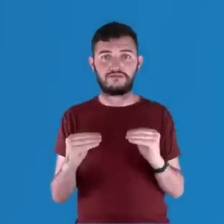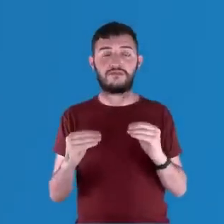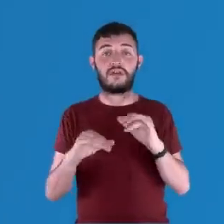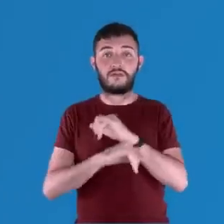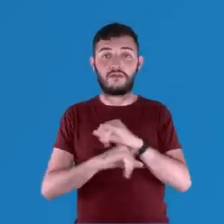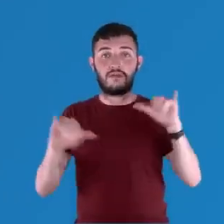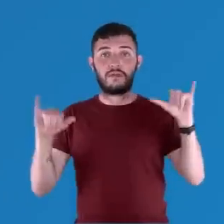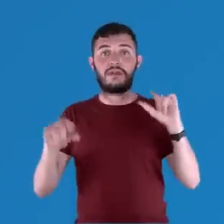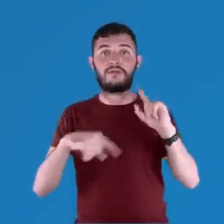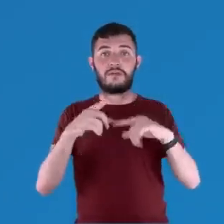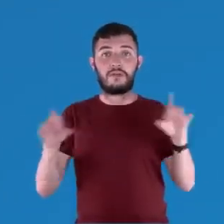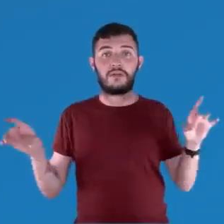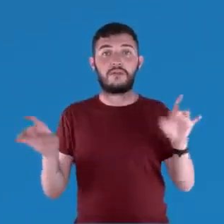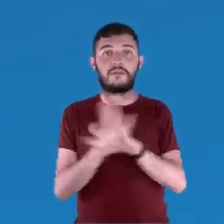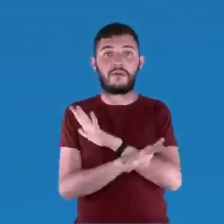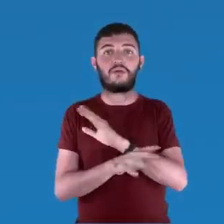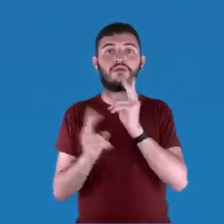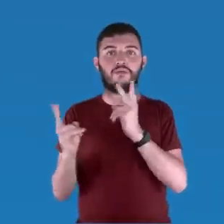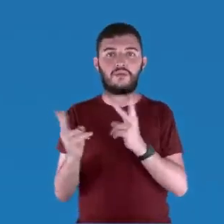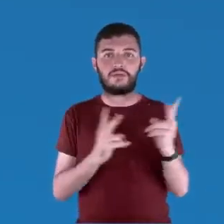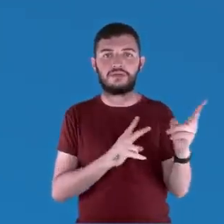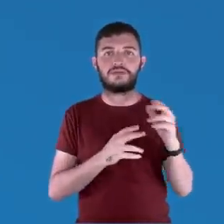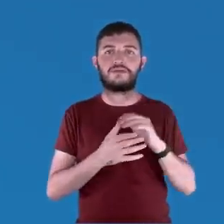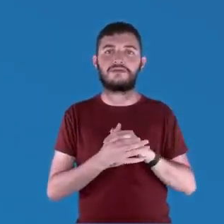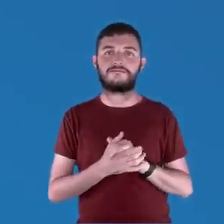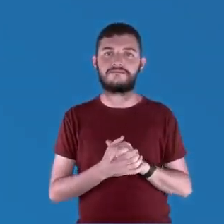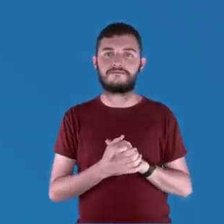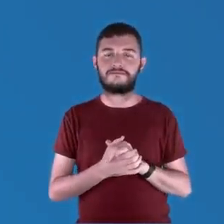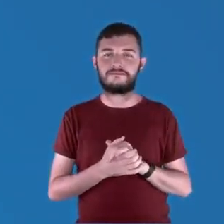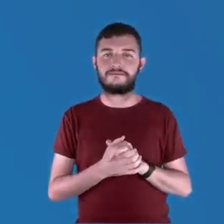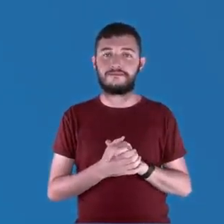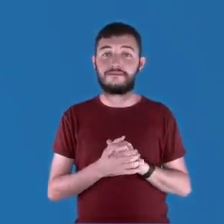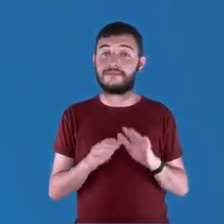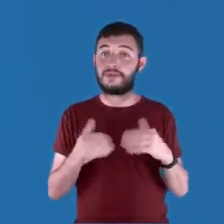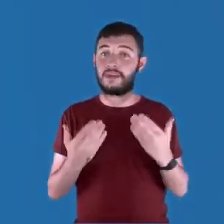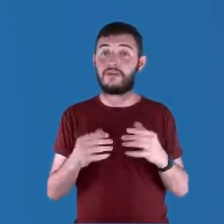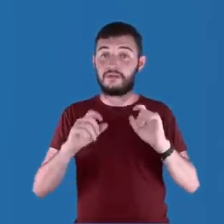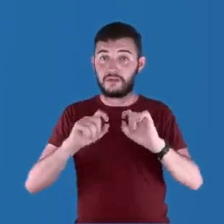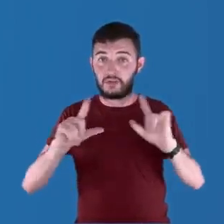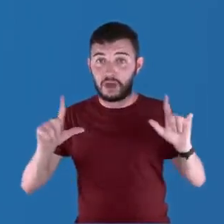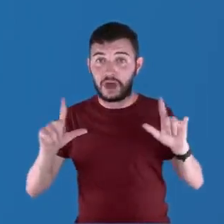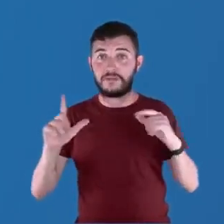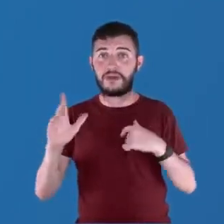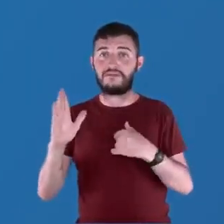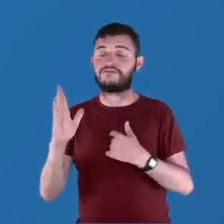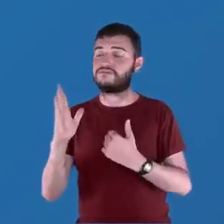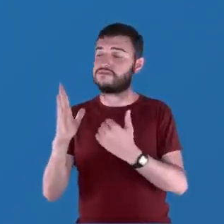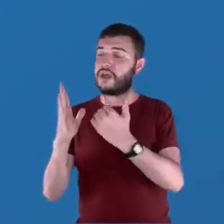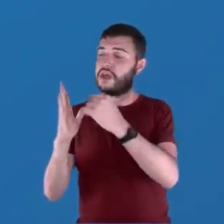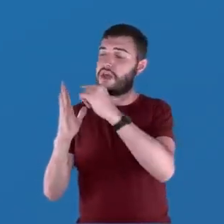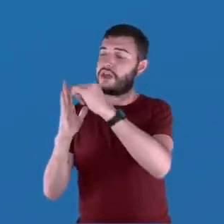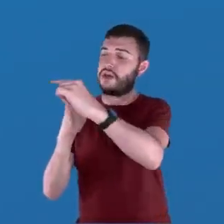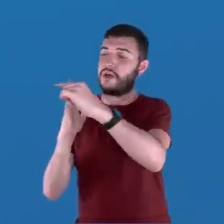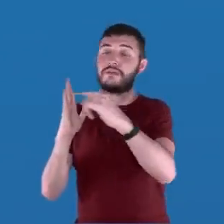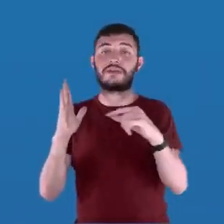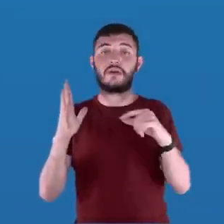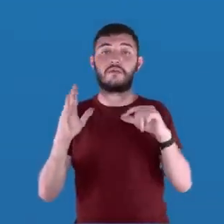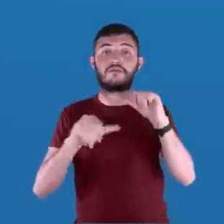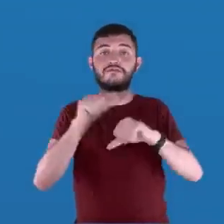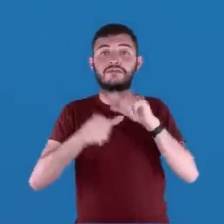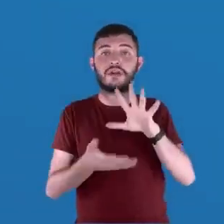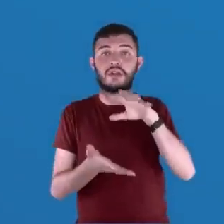necessários e depois aperte em continuar a tela inicial do caixa tem vá na opção